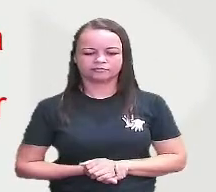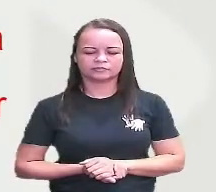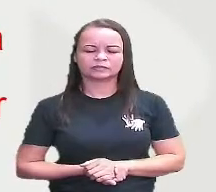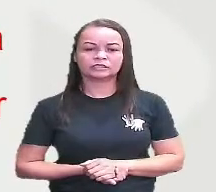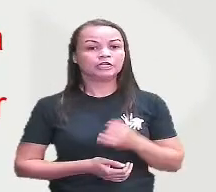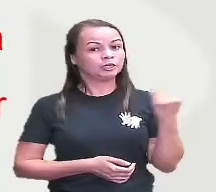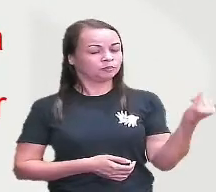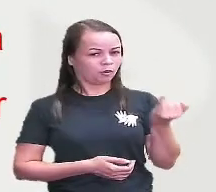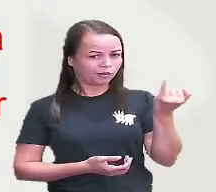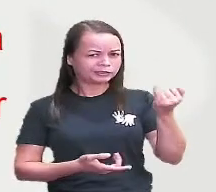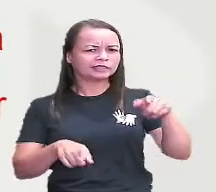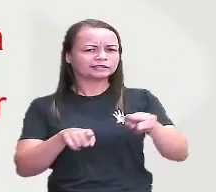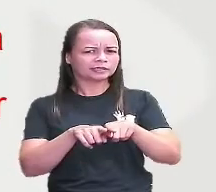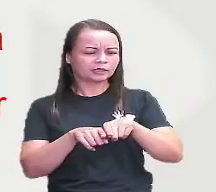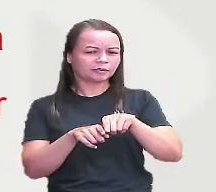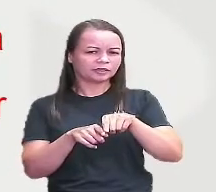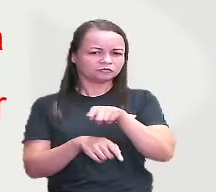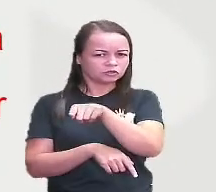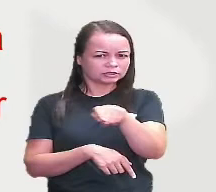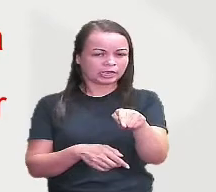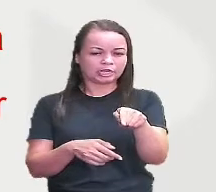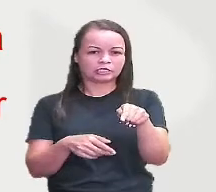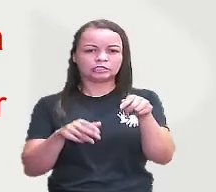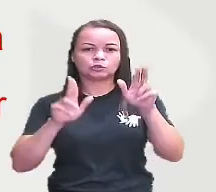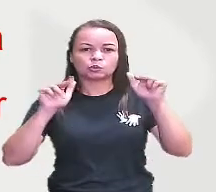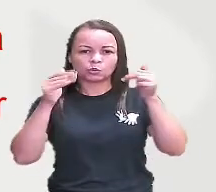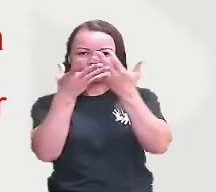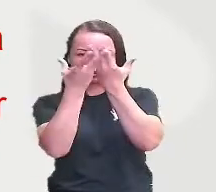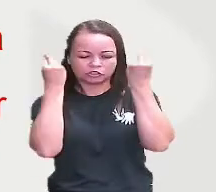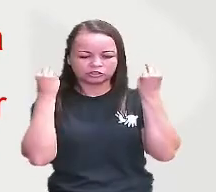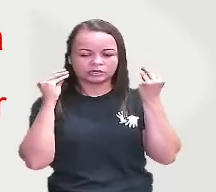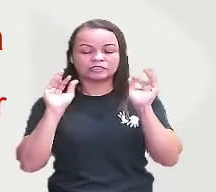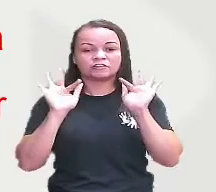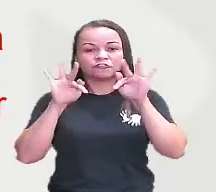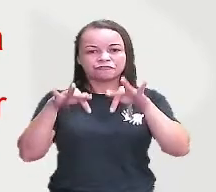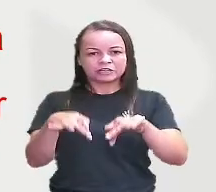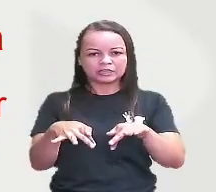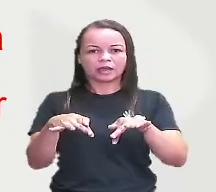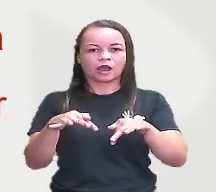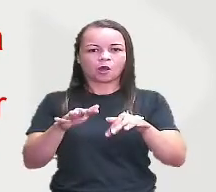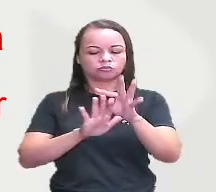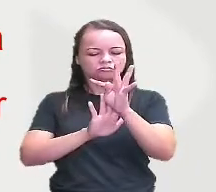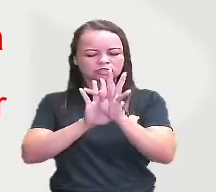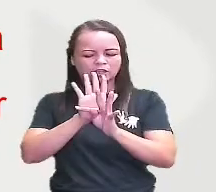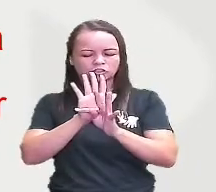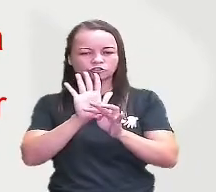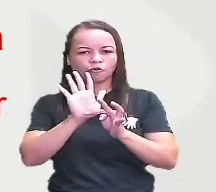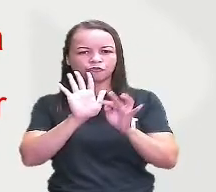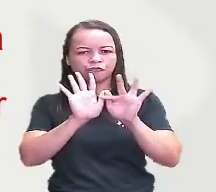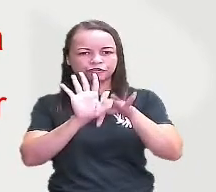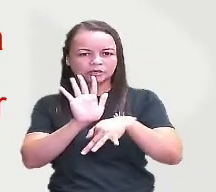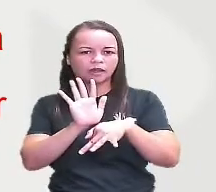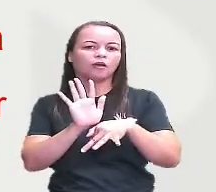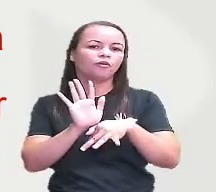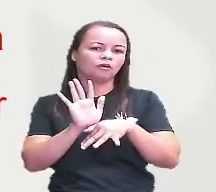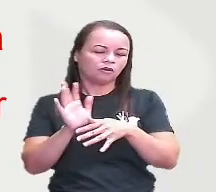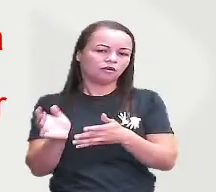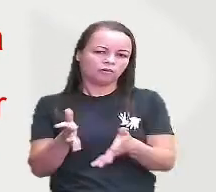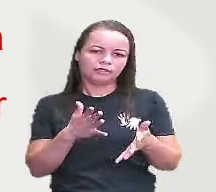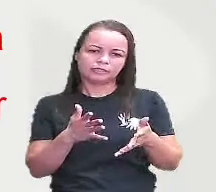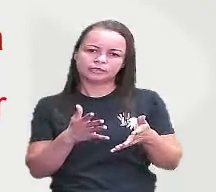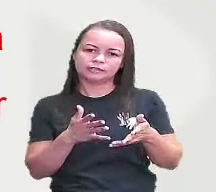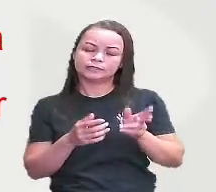vocês não esqueçam que ela sempre vai estar no final do texto. E ela sempre vai trazer